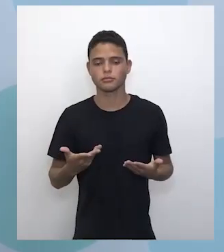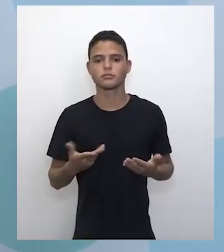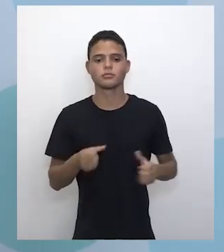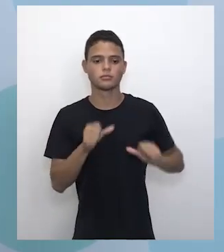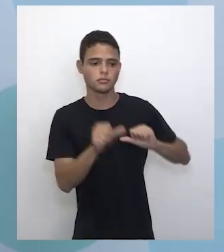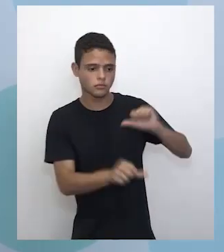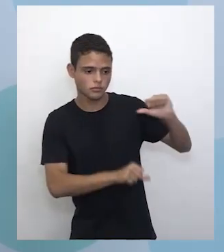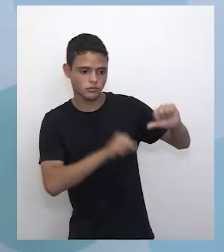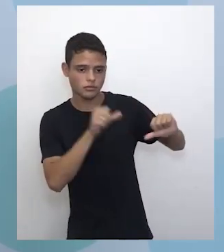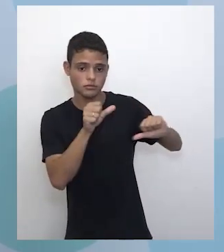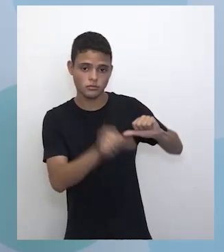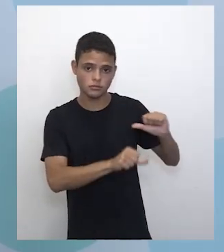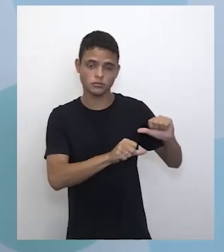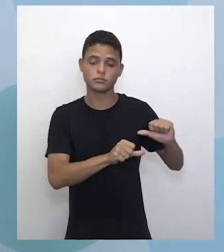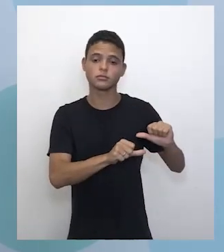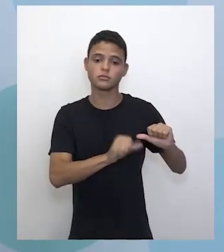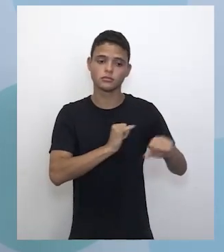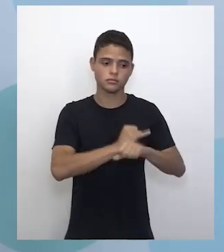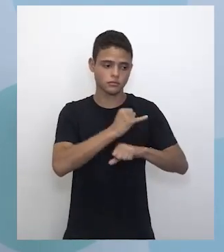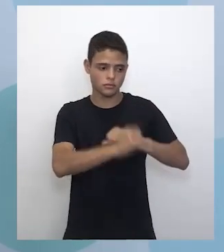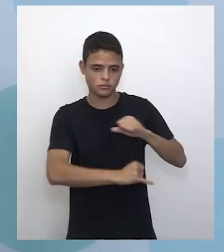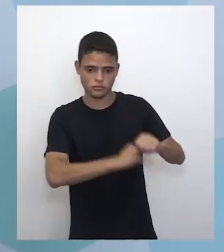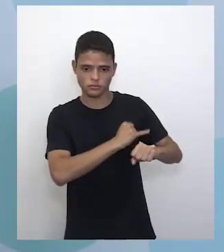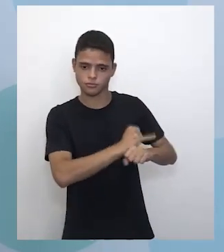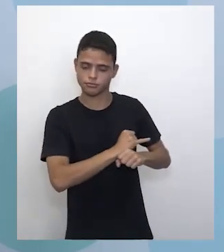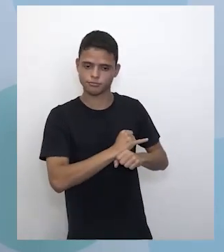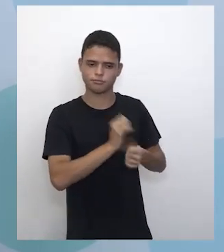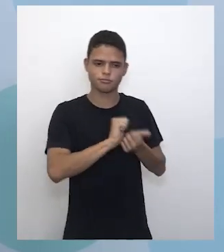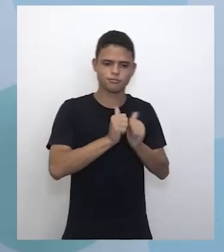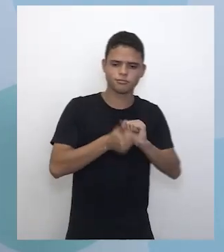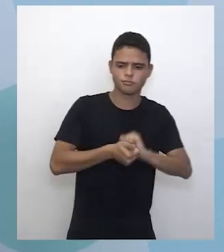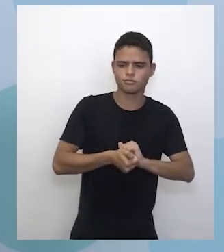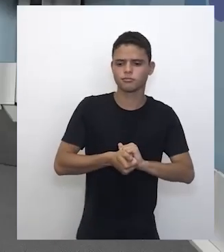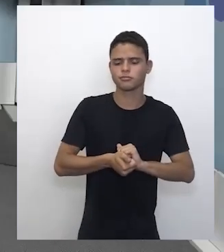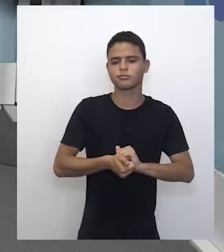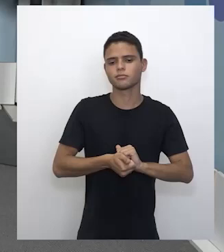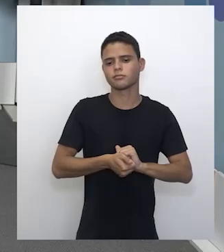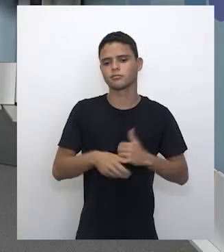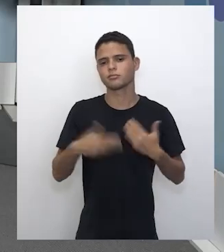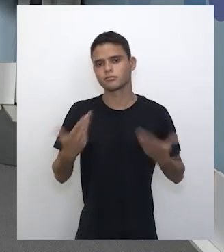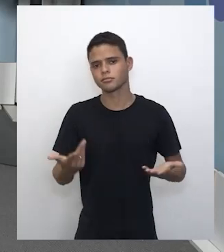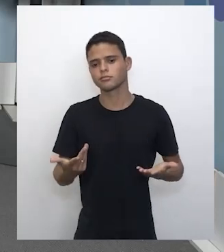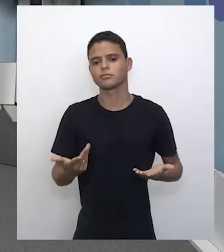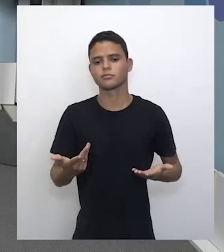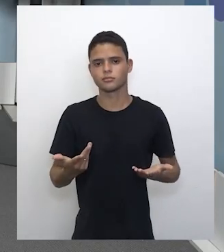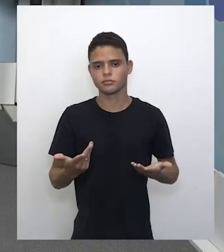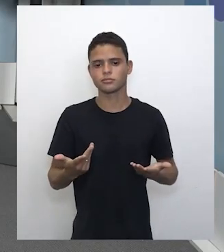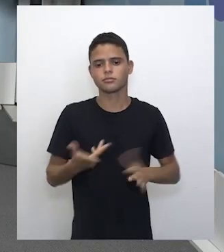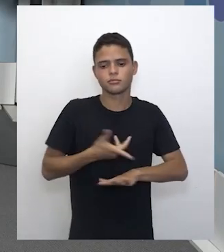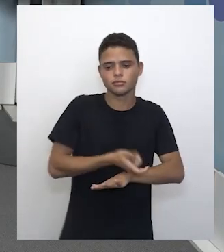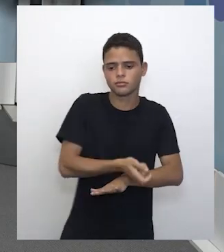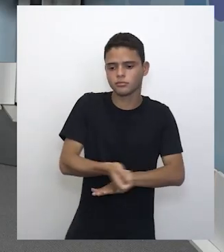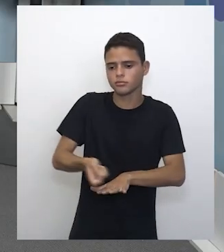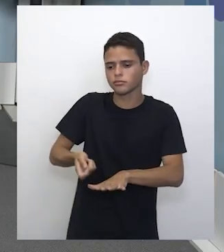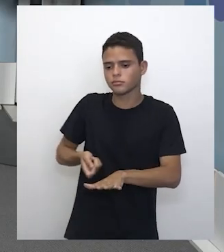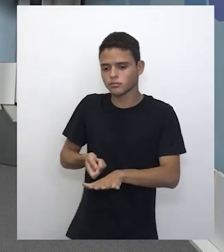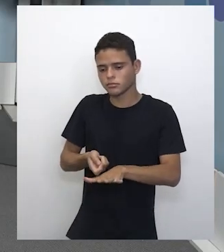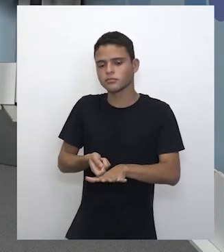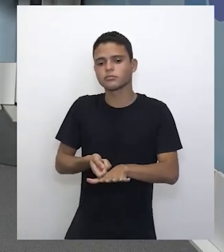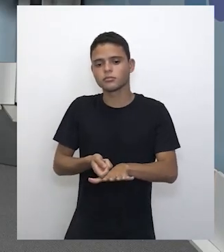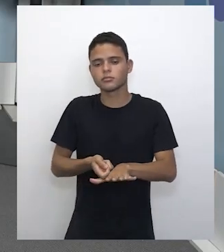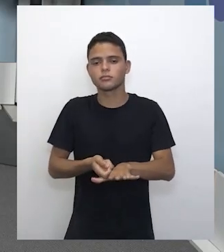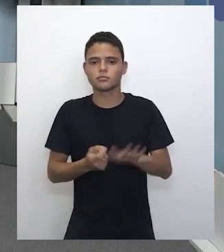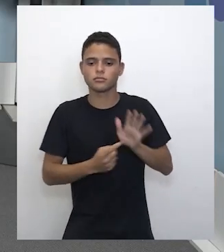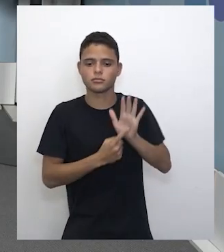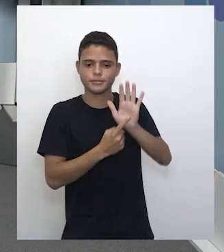mudanças na internet, tem a ver com as mudanças, alterações na internet, professora? Na verdade, fala sim das fake news, né? Ressalta ali aos